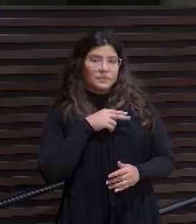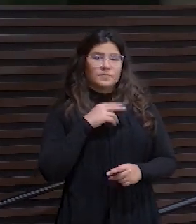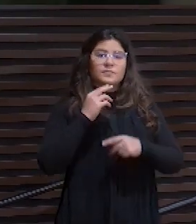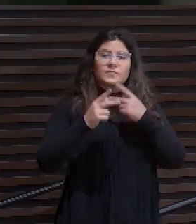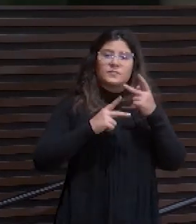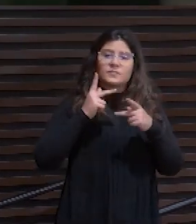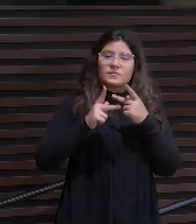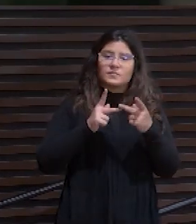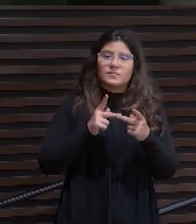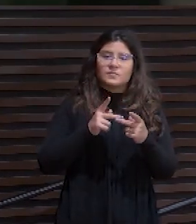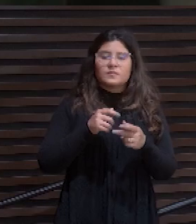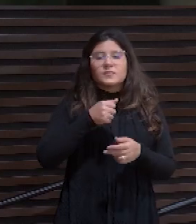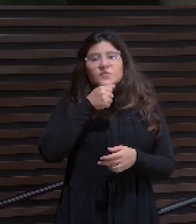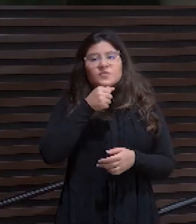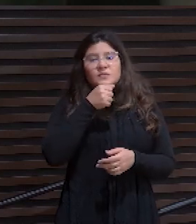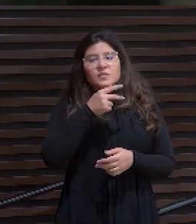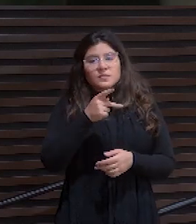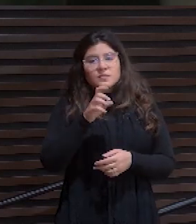o velho Pedro foi sepultado.